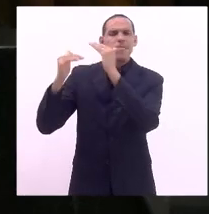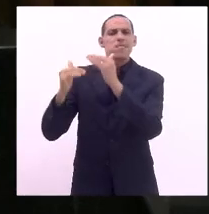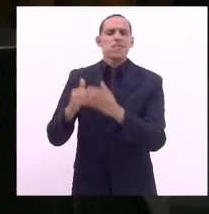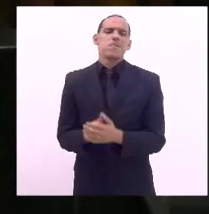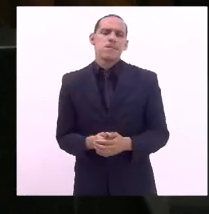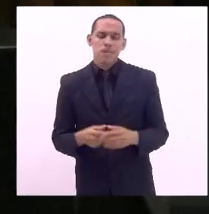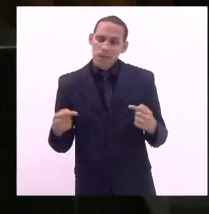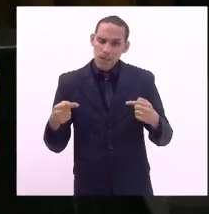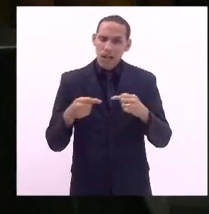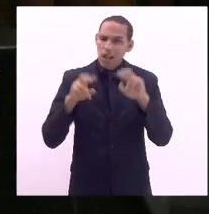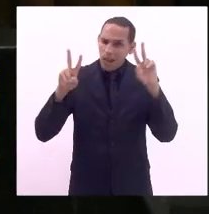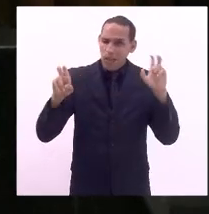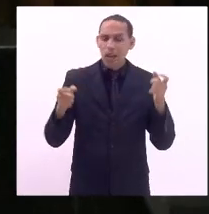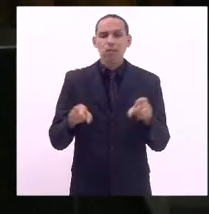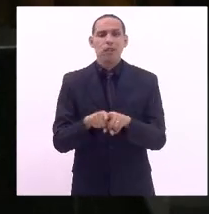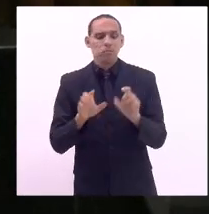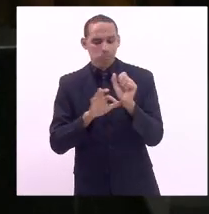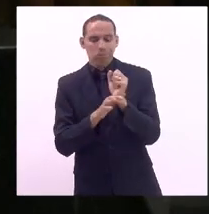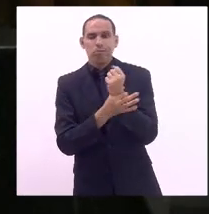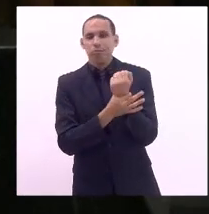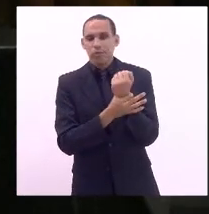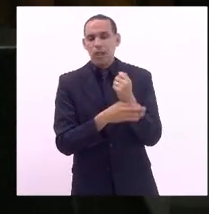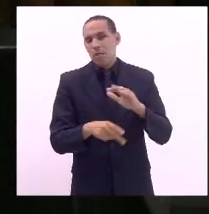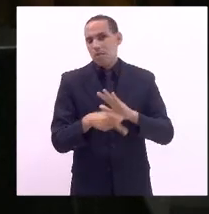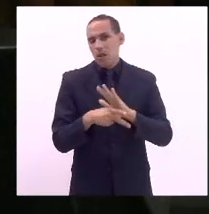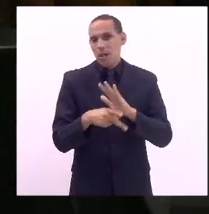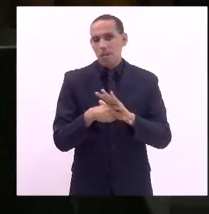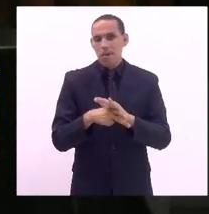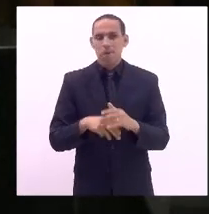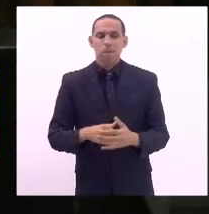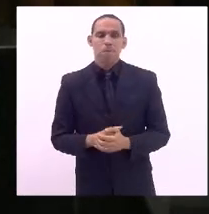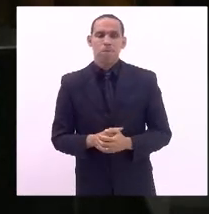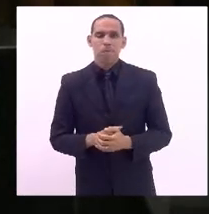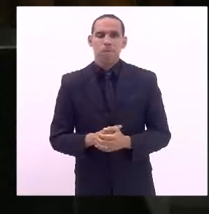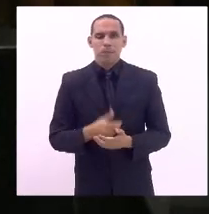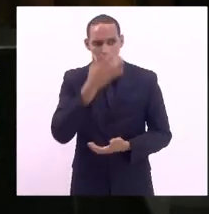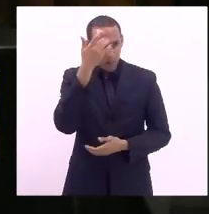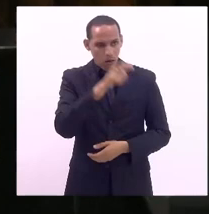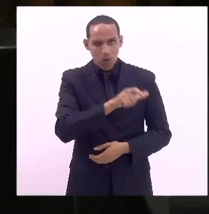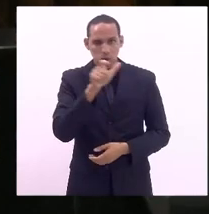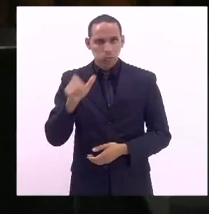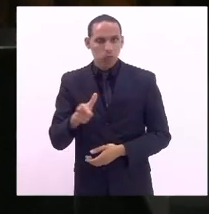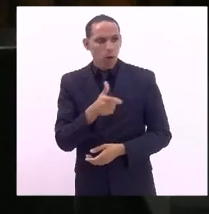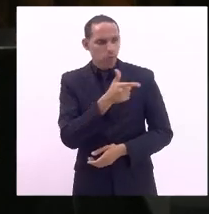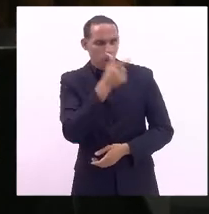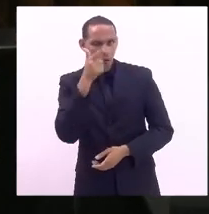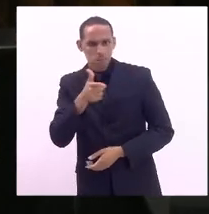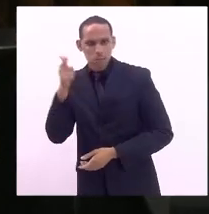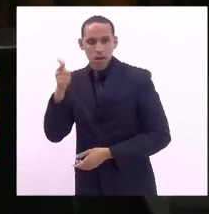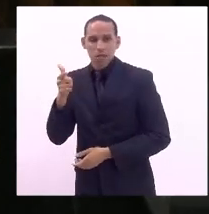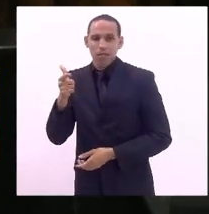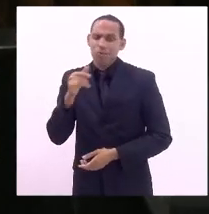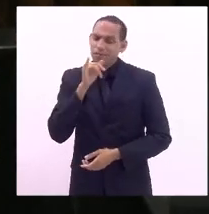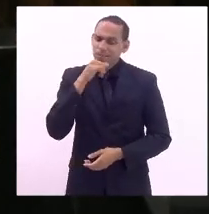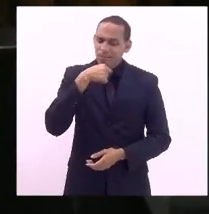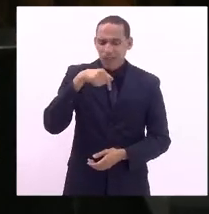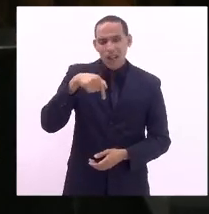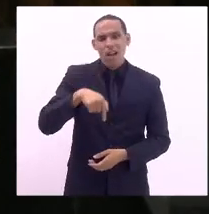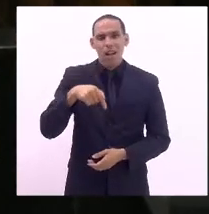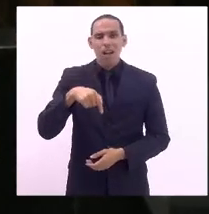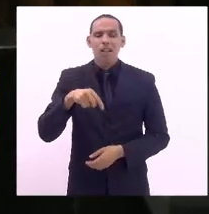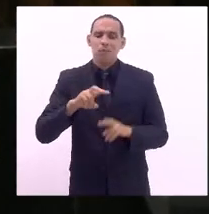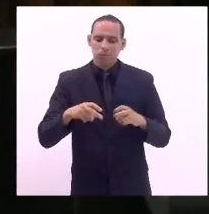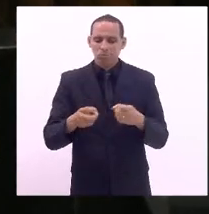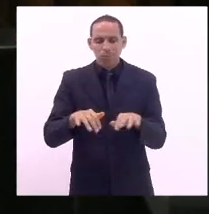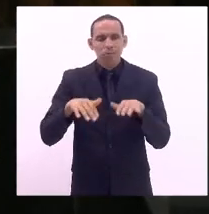tema, inclusive, da segurança do próprio atirador. Infelizmente, esse plenário, no ano